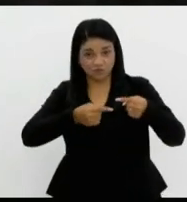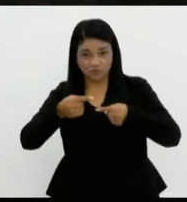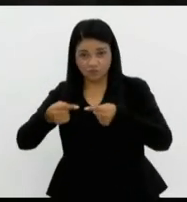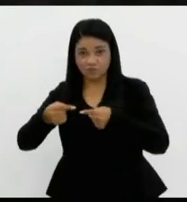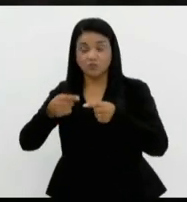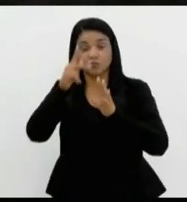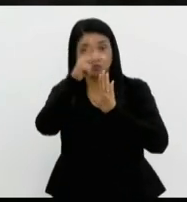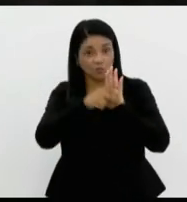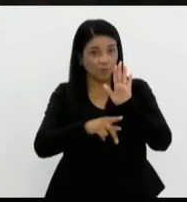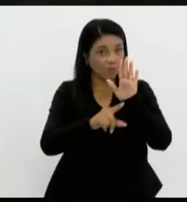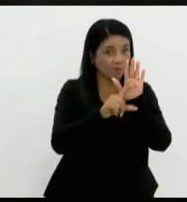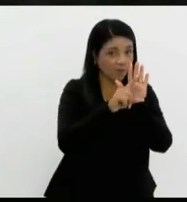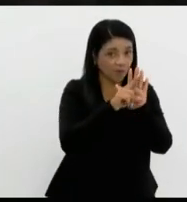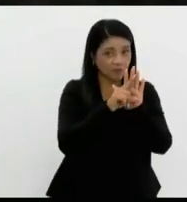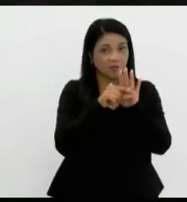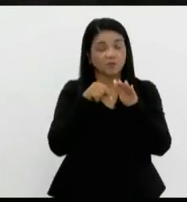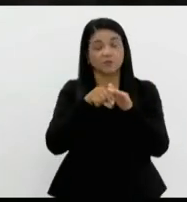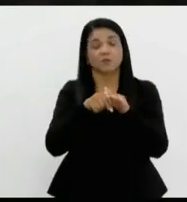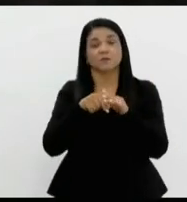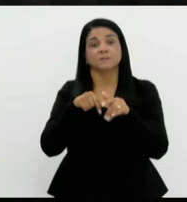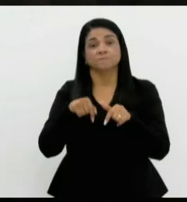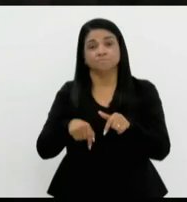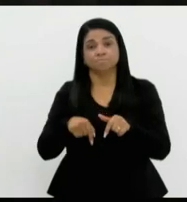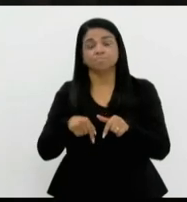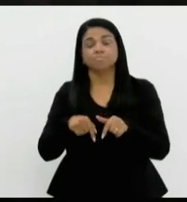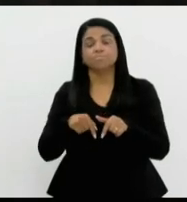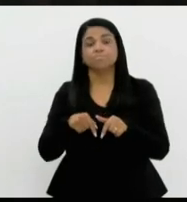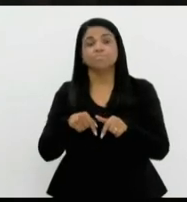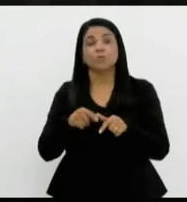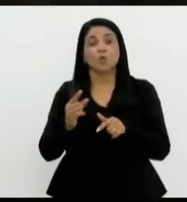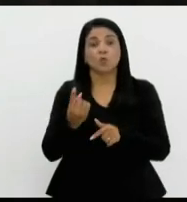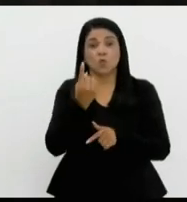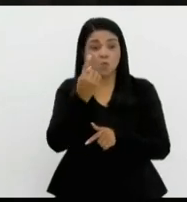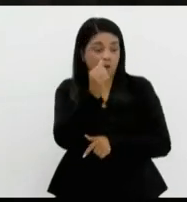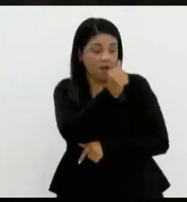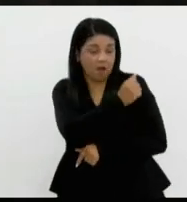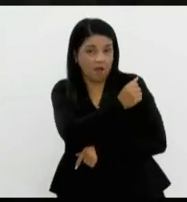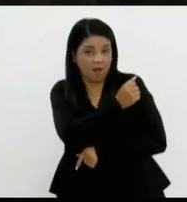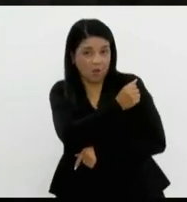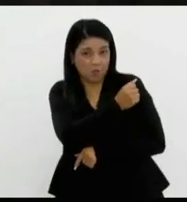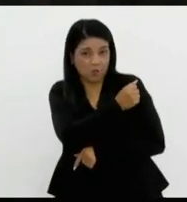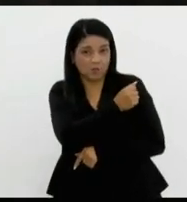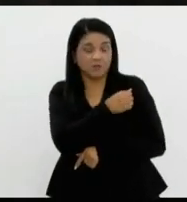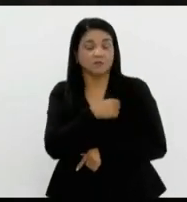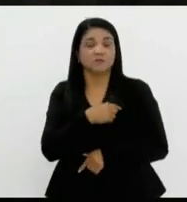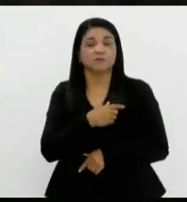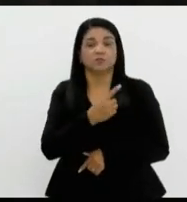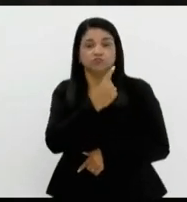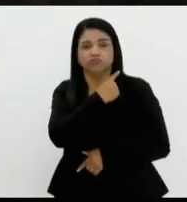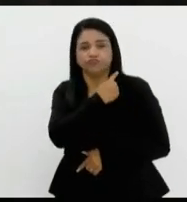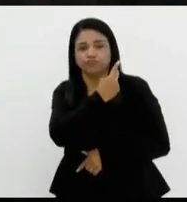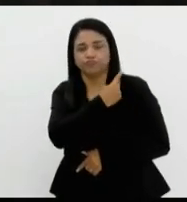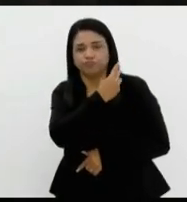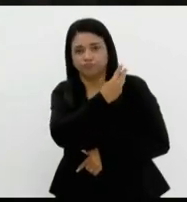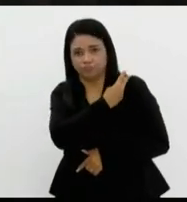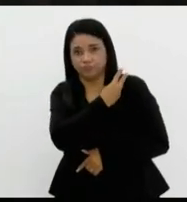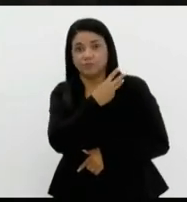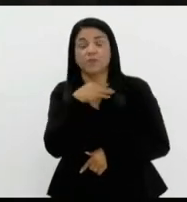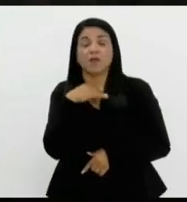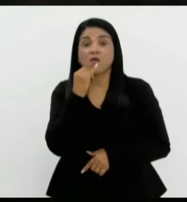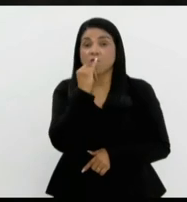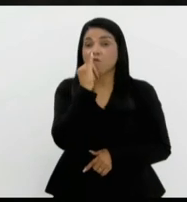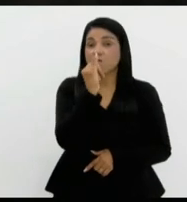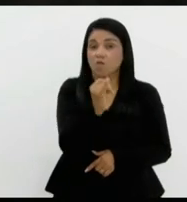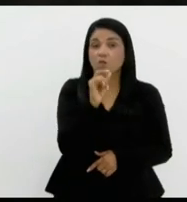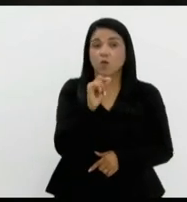desse projeto, que dei entrada nessa casa, uma das alunas, inclusive, do ensino médio, ela disse que era